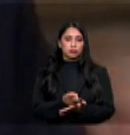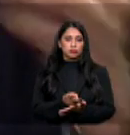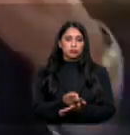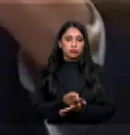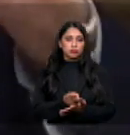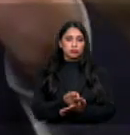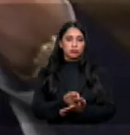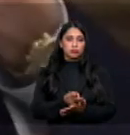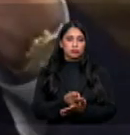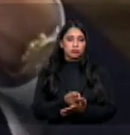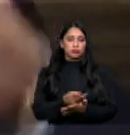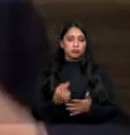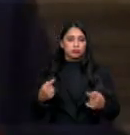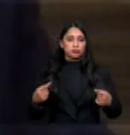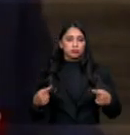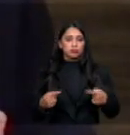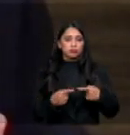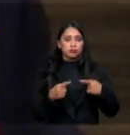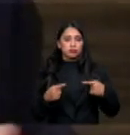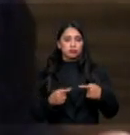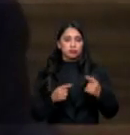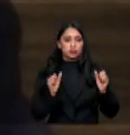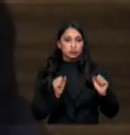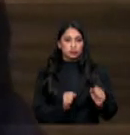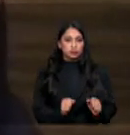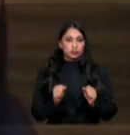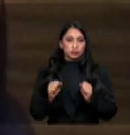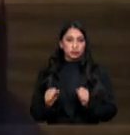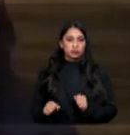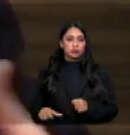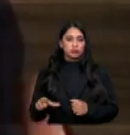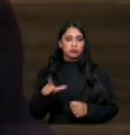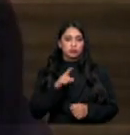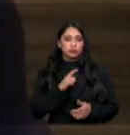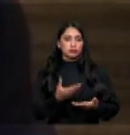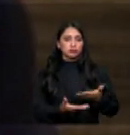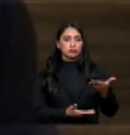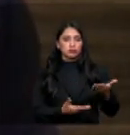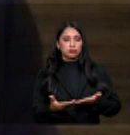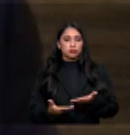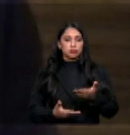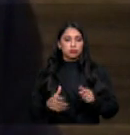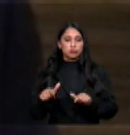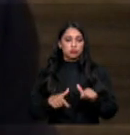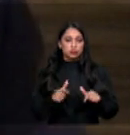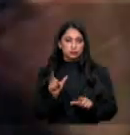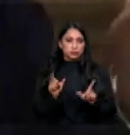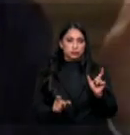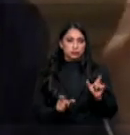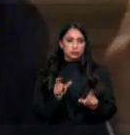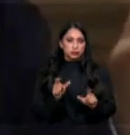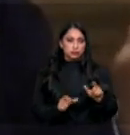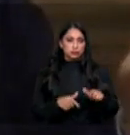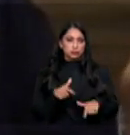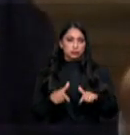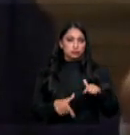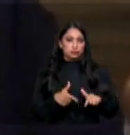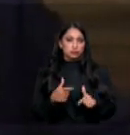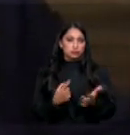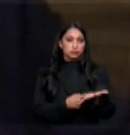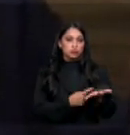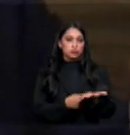de assimetria de poder que está presente nas relações de trabalho individuais. Um trabalhador